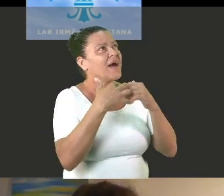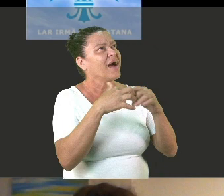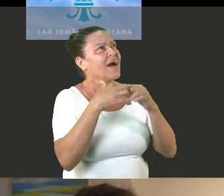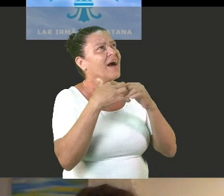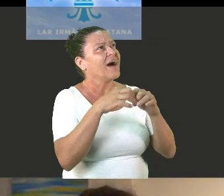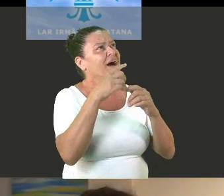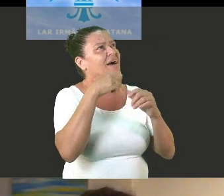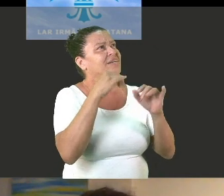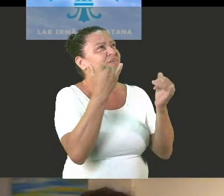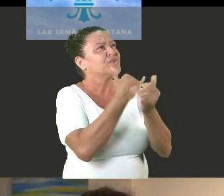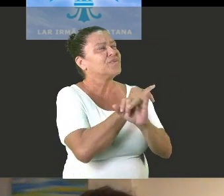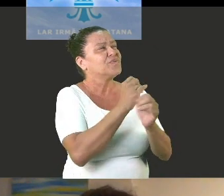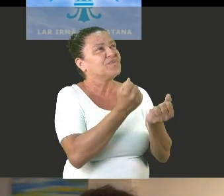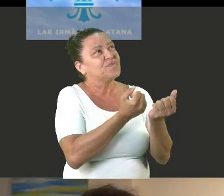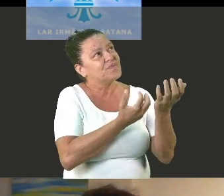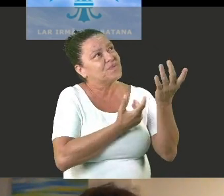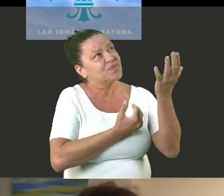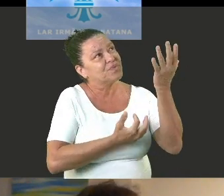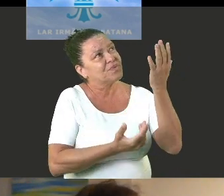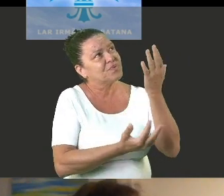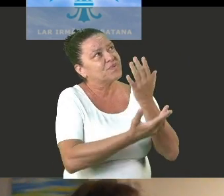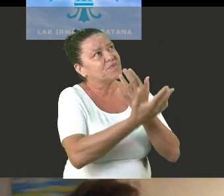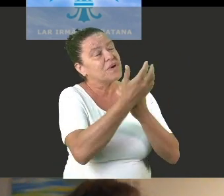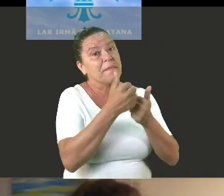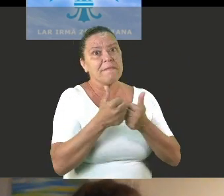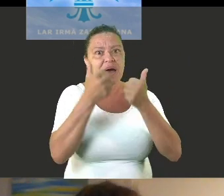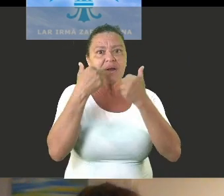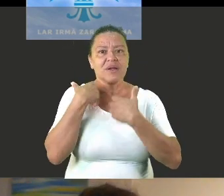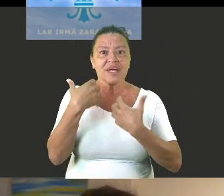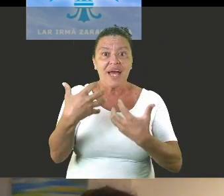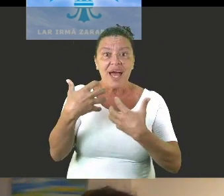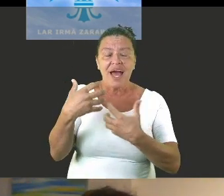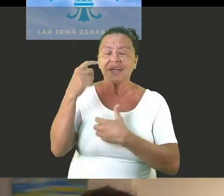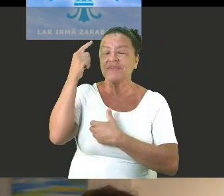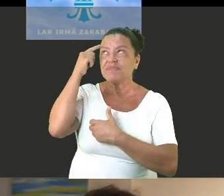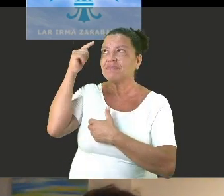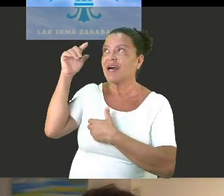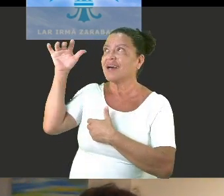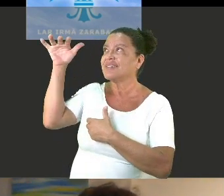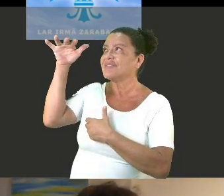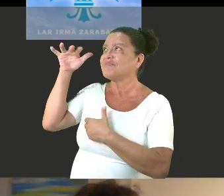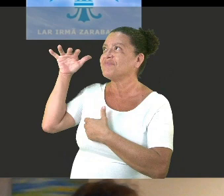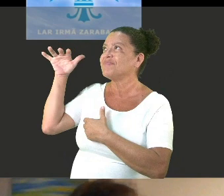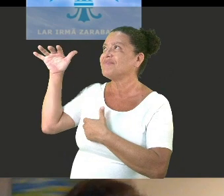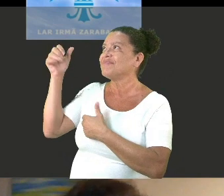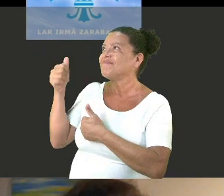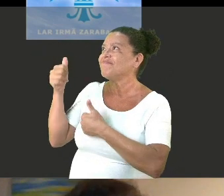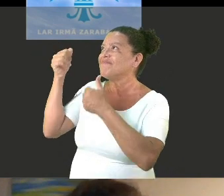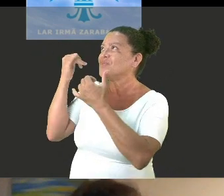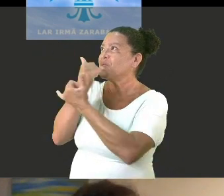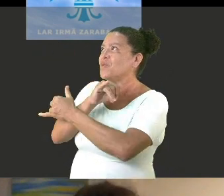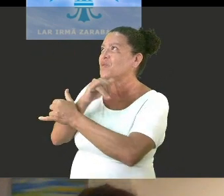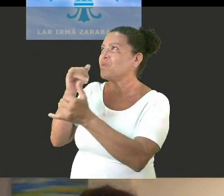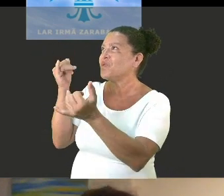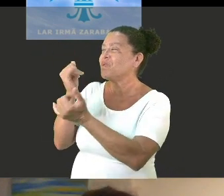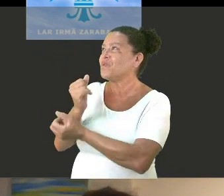melhores fluidos, a nossa melhor intenção, a nossa melhor